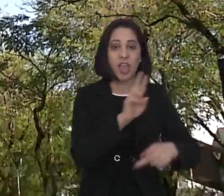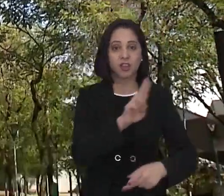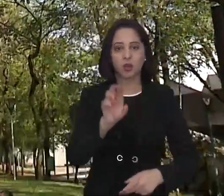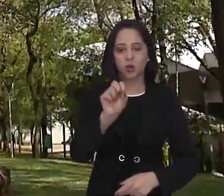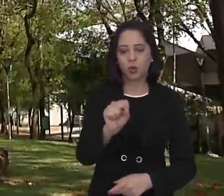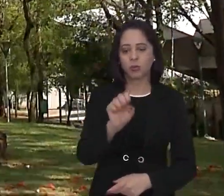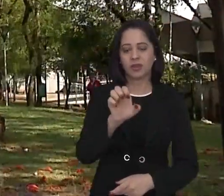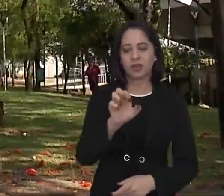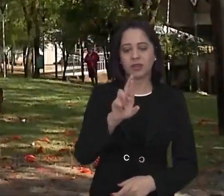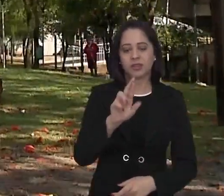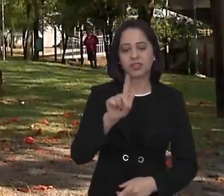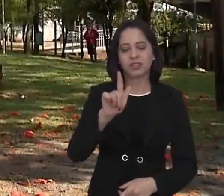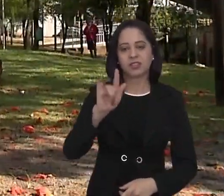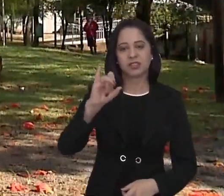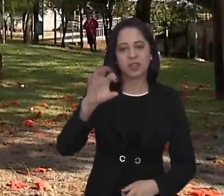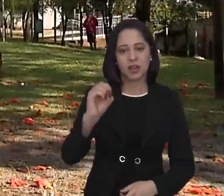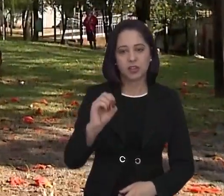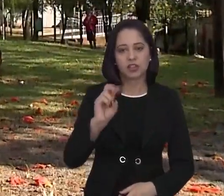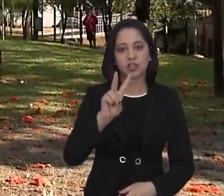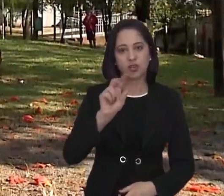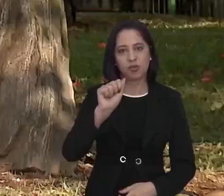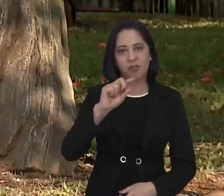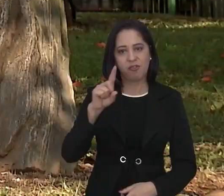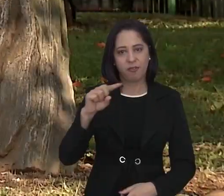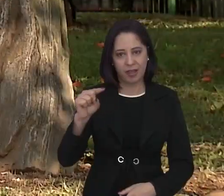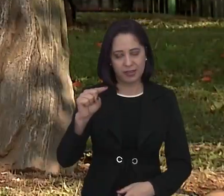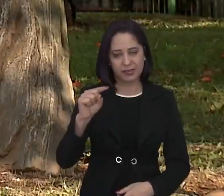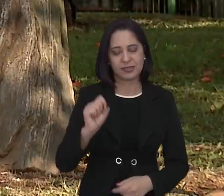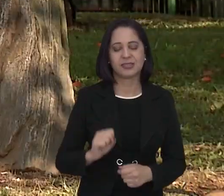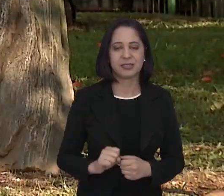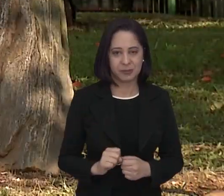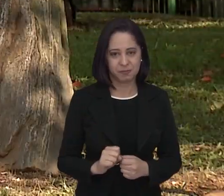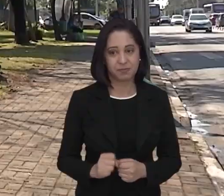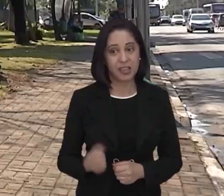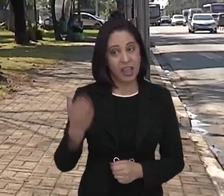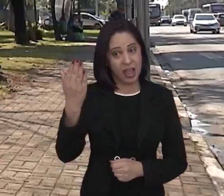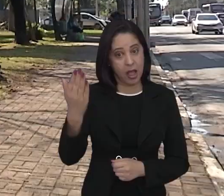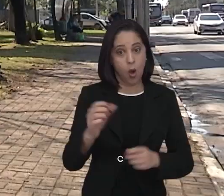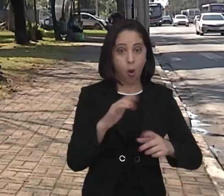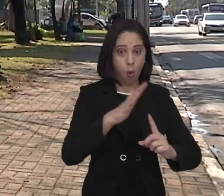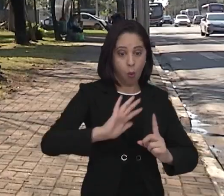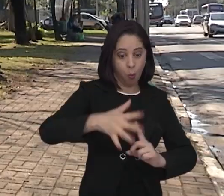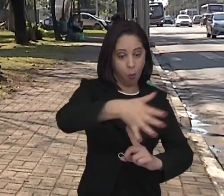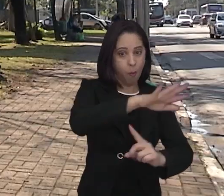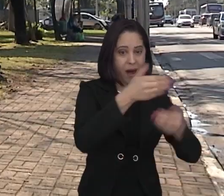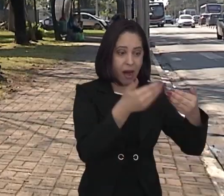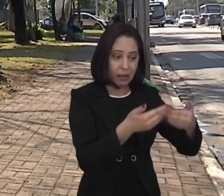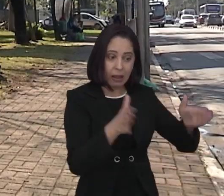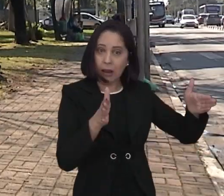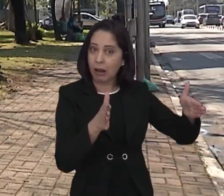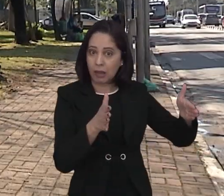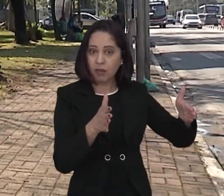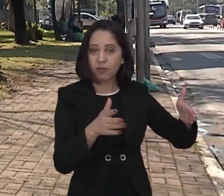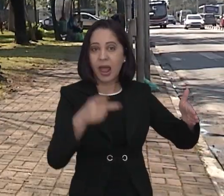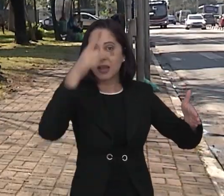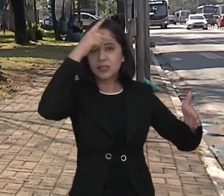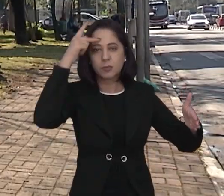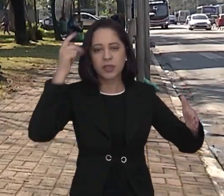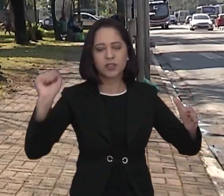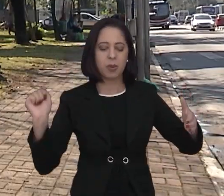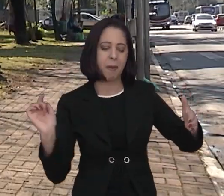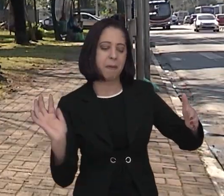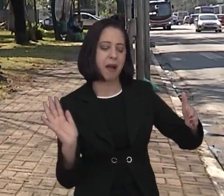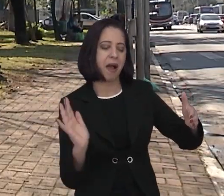O nome soa familiar para quem frequenta esse parque na zona leste da cidade. Ele é aberto todos os dias e os moradores